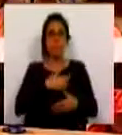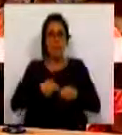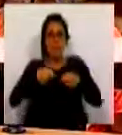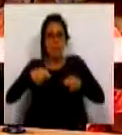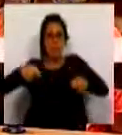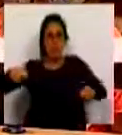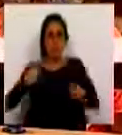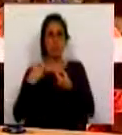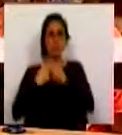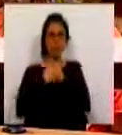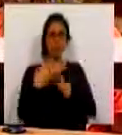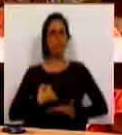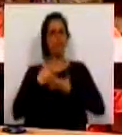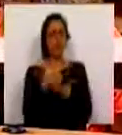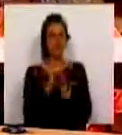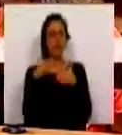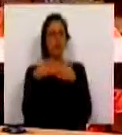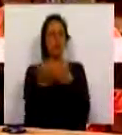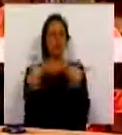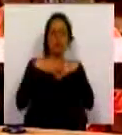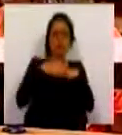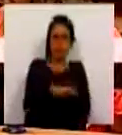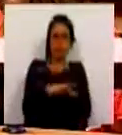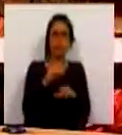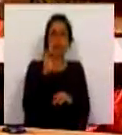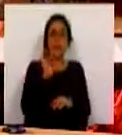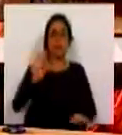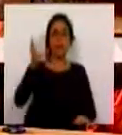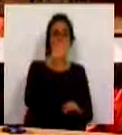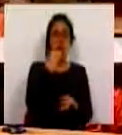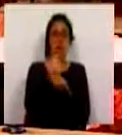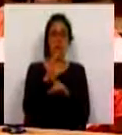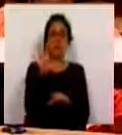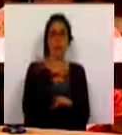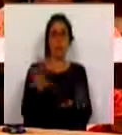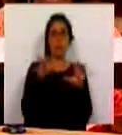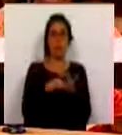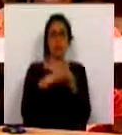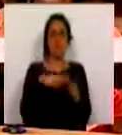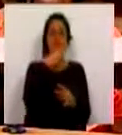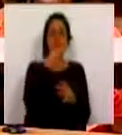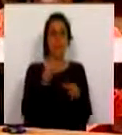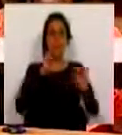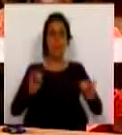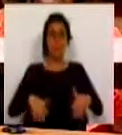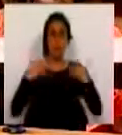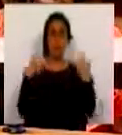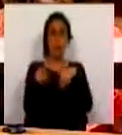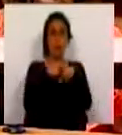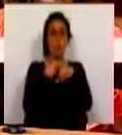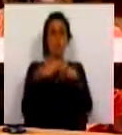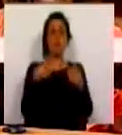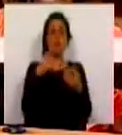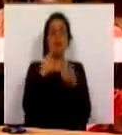alargamento e apoiando os processos de integração dos 6 países dessa geografia, assinalamos que as prioridades da política externa e